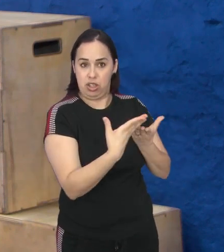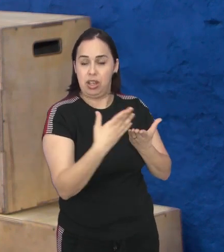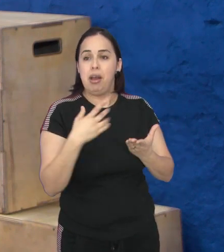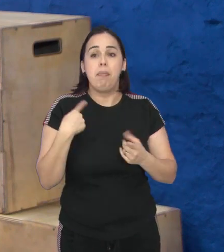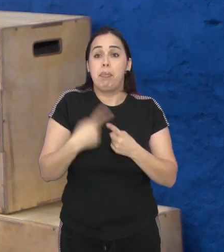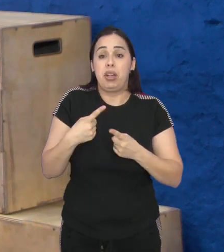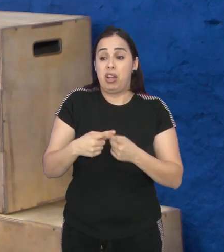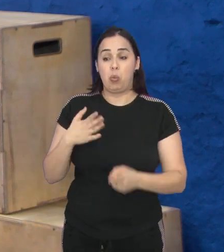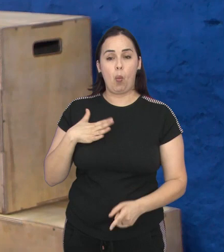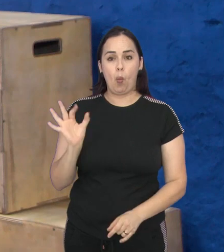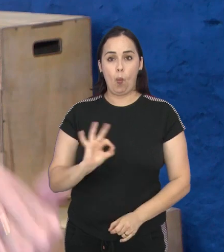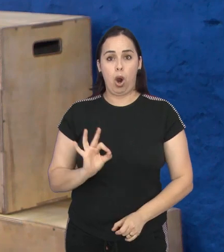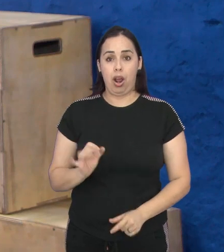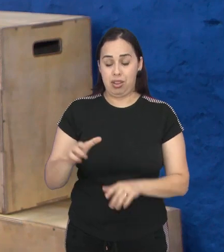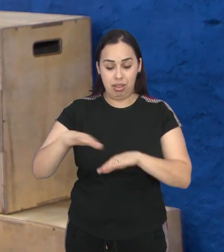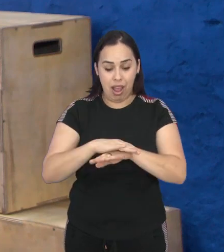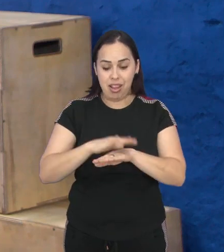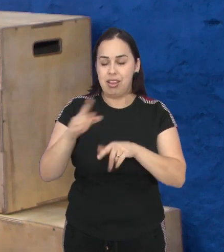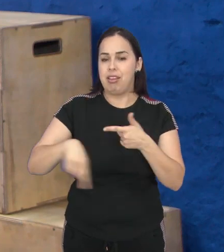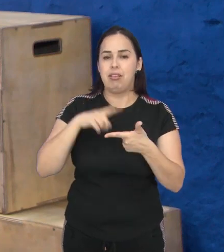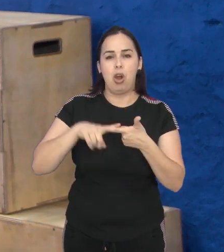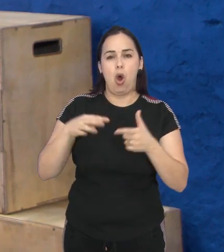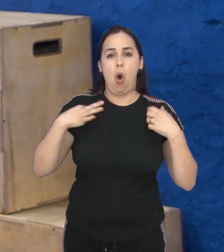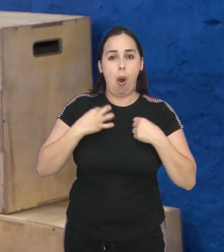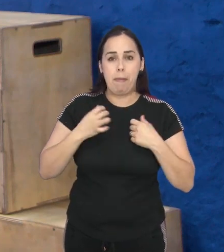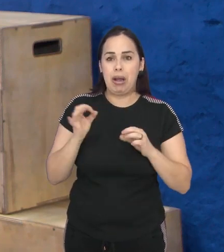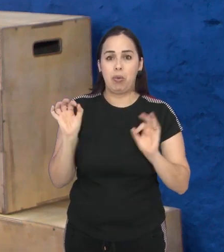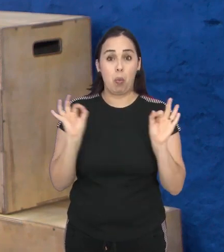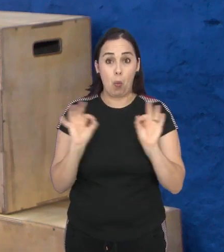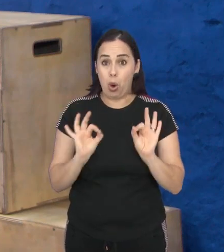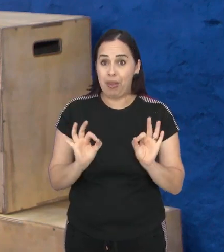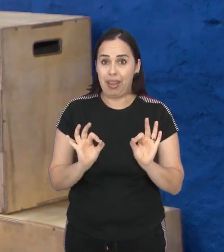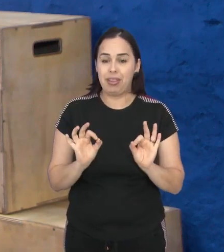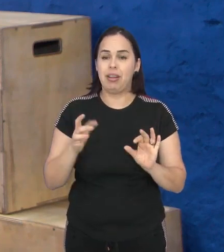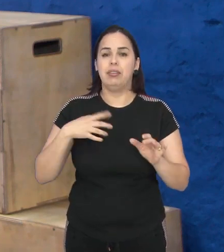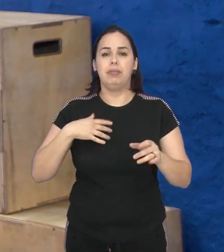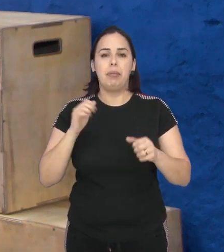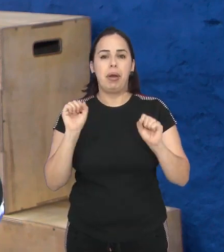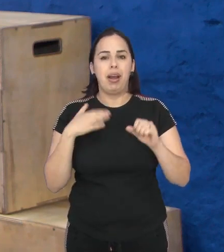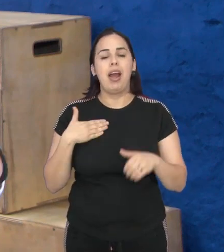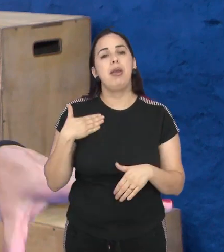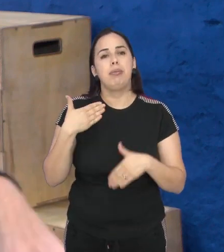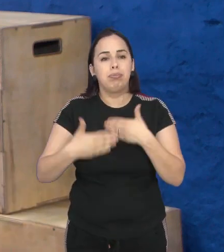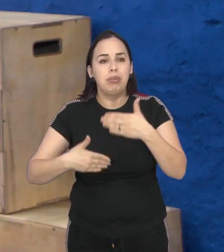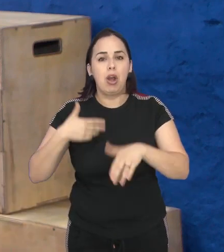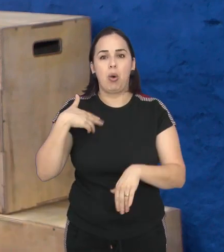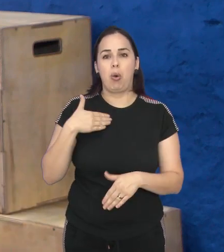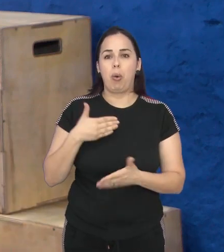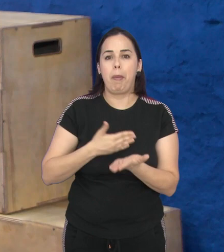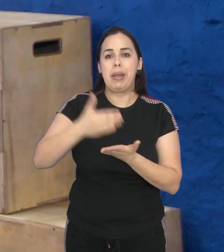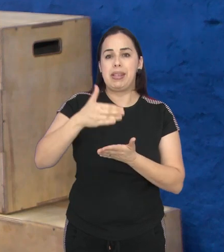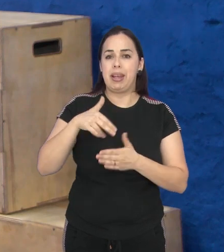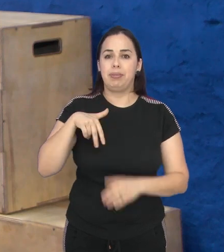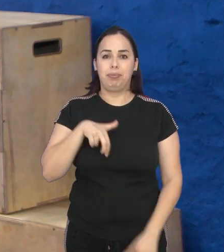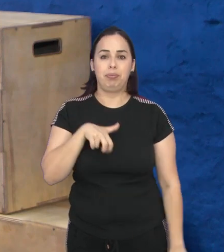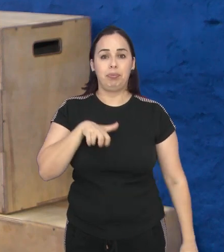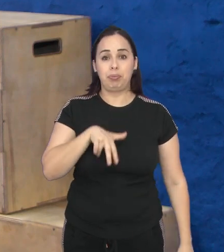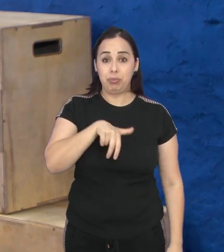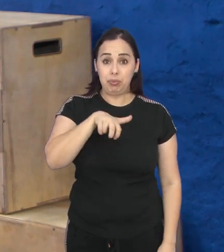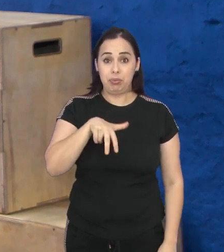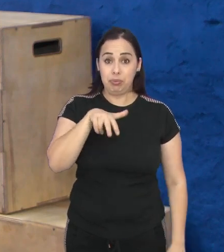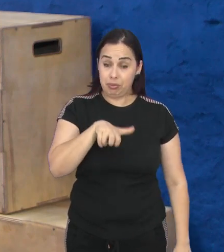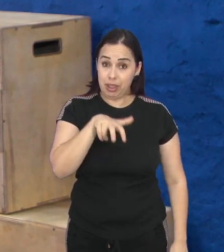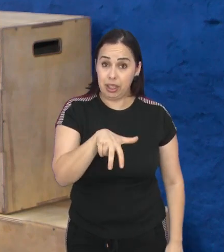eu te dou um tênis porque eu não tinha tênis eu não tinha roupa não tinha nada para começar Então eu peguei o que eu tinha ali no outro dia